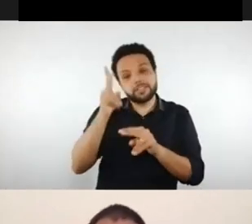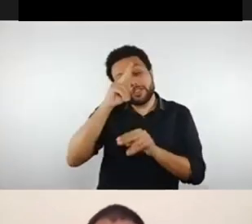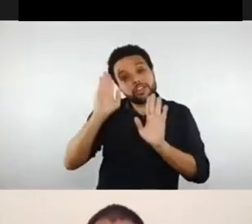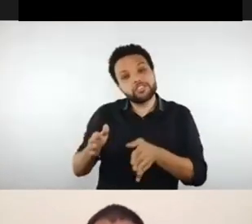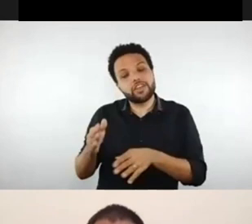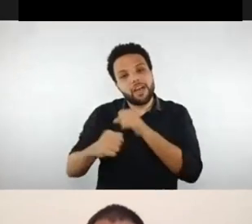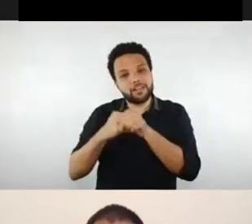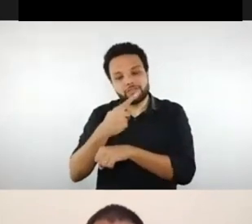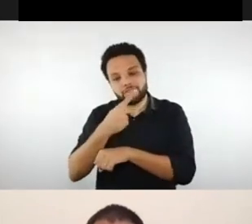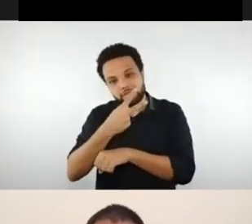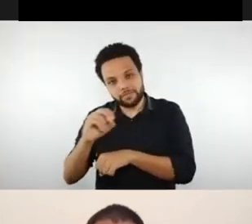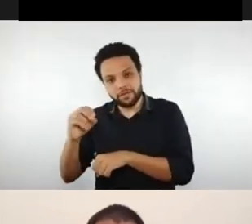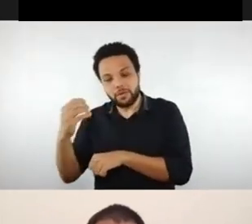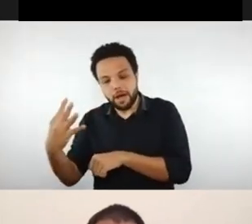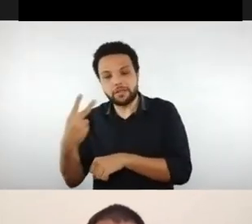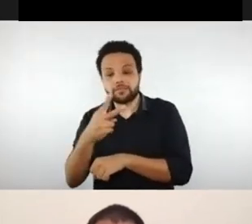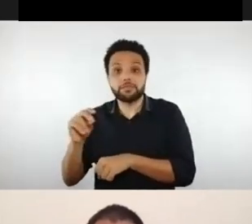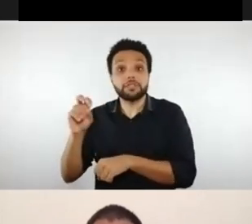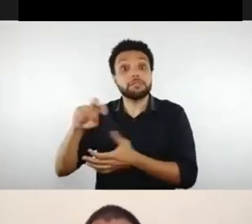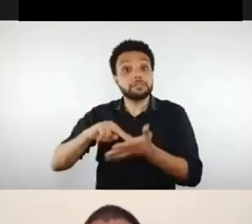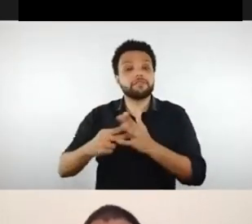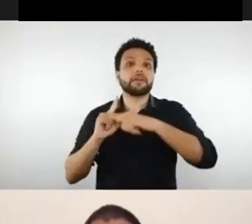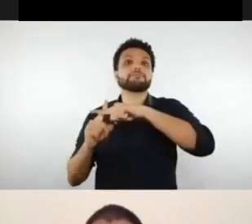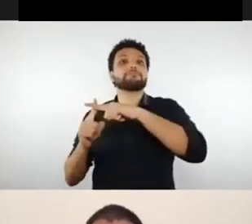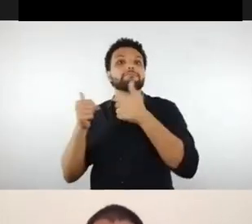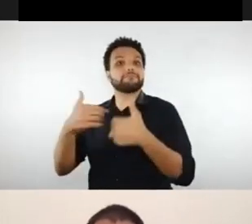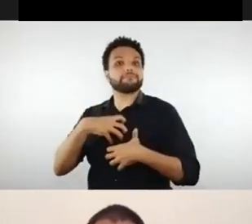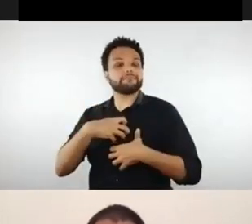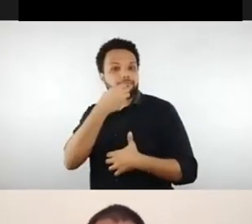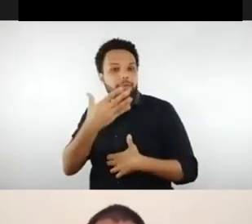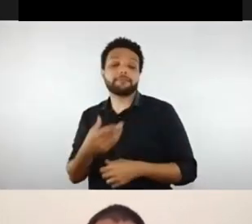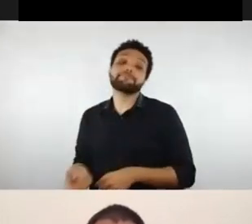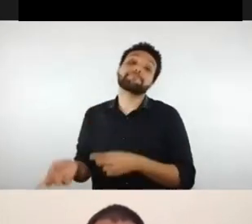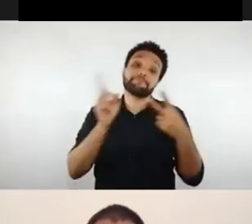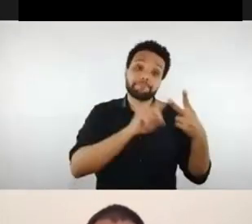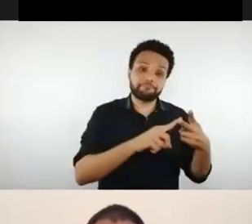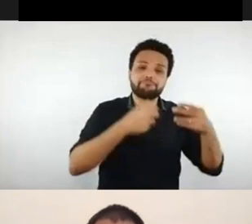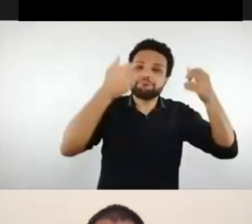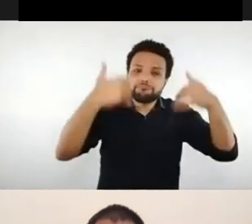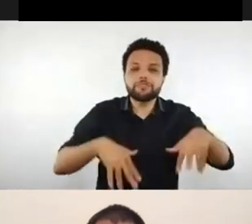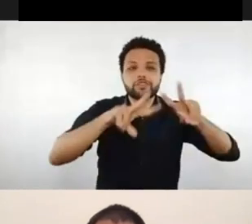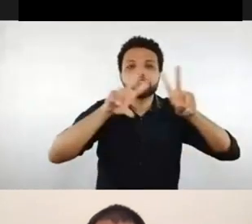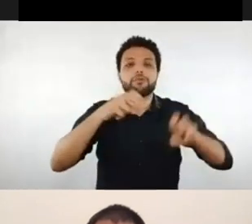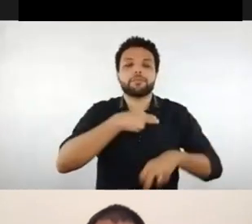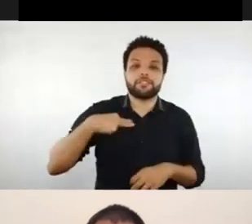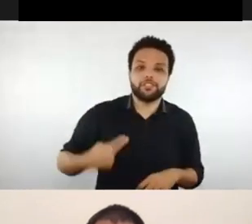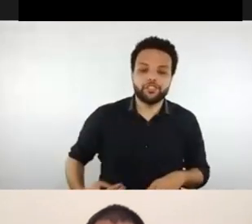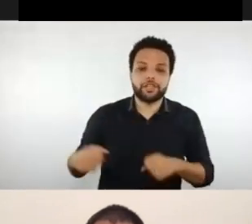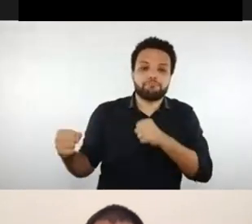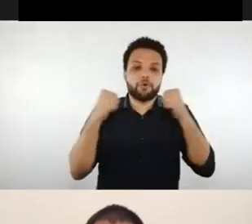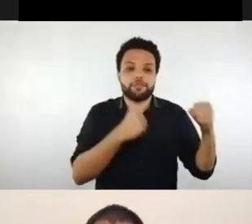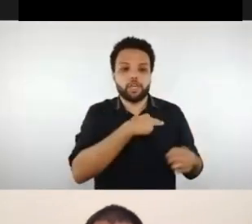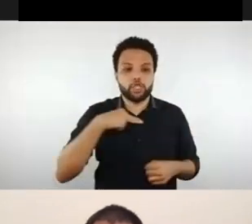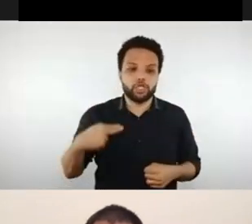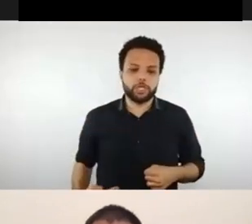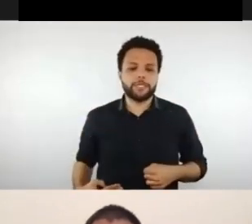tem esse otimismo, né, para começar. Segundo, falou-se muito aqui sobre China, né, o poder da China em termos